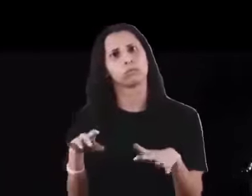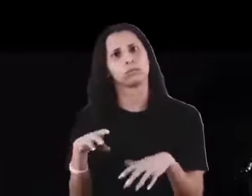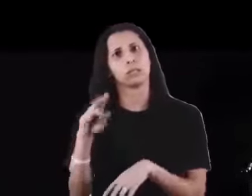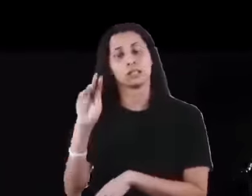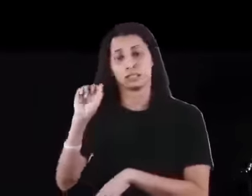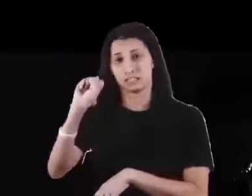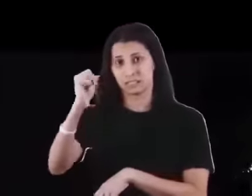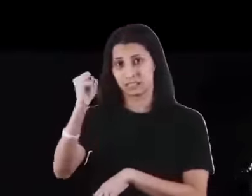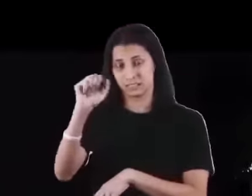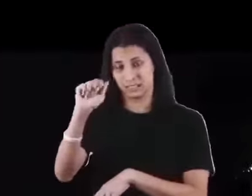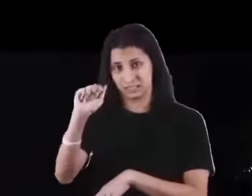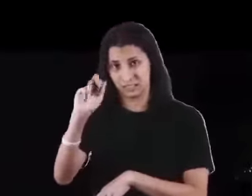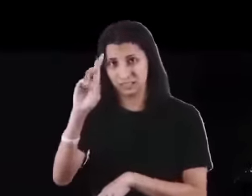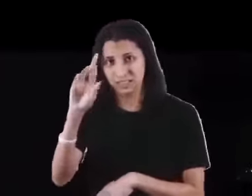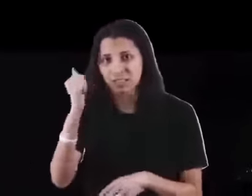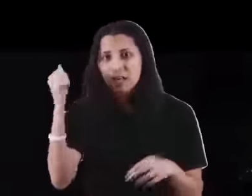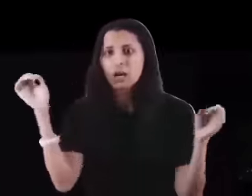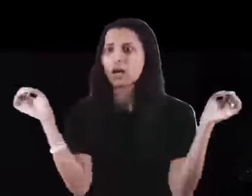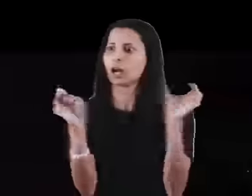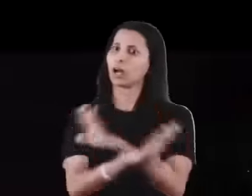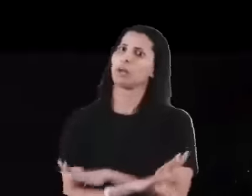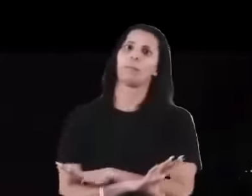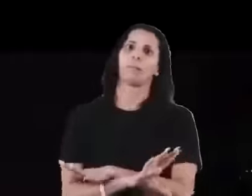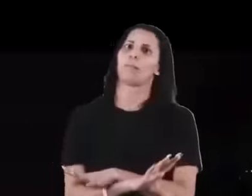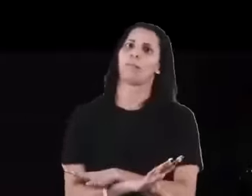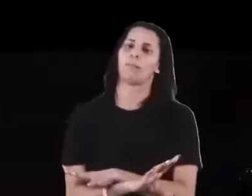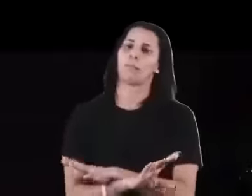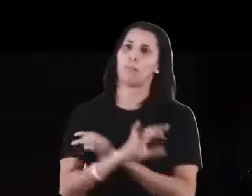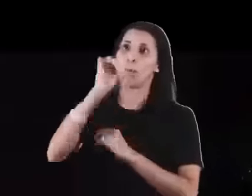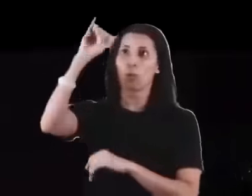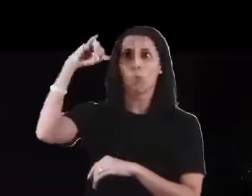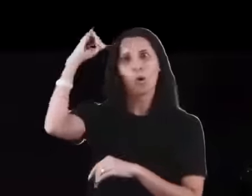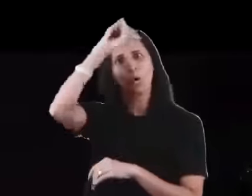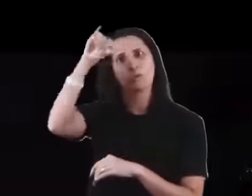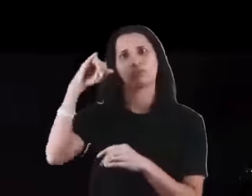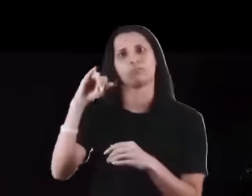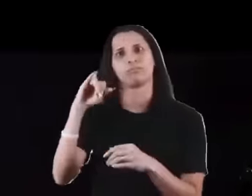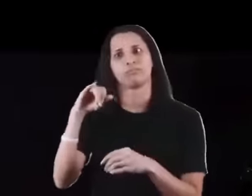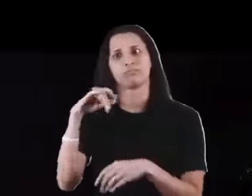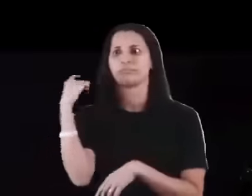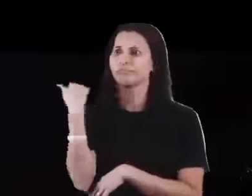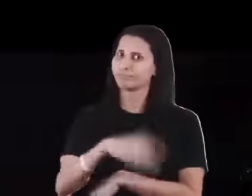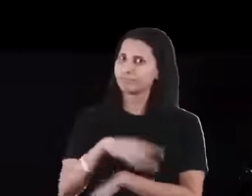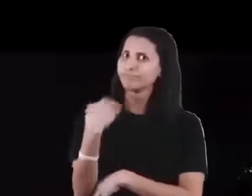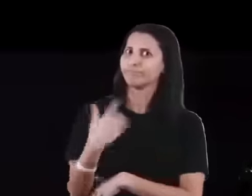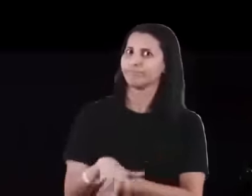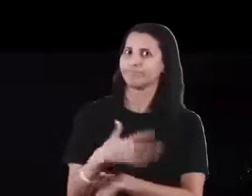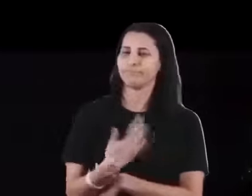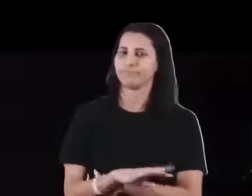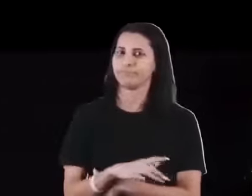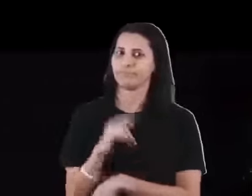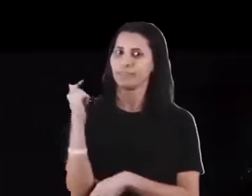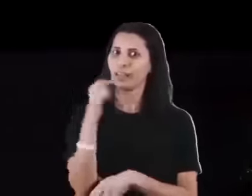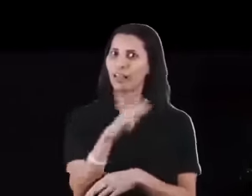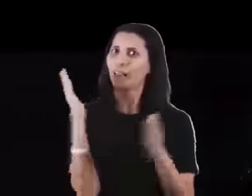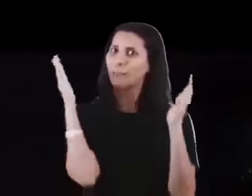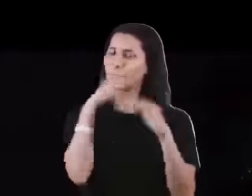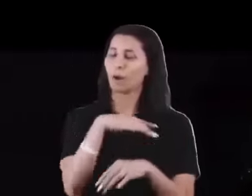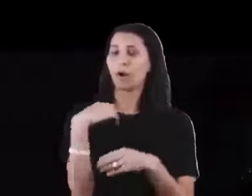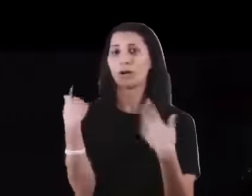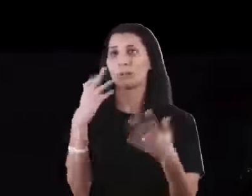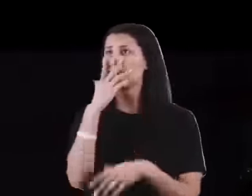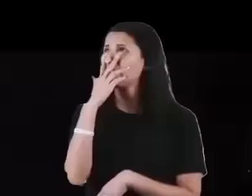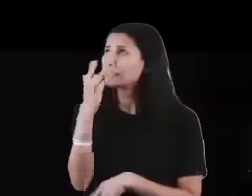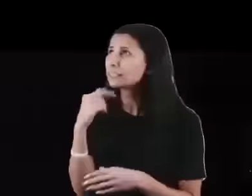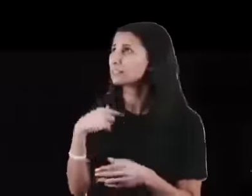de peroba da humanidade todinha aqui cara de pau foram foi achar aquela Pub ajudar